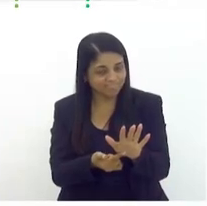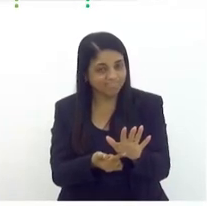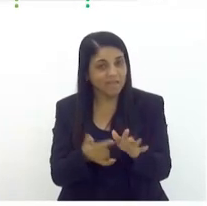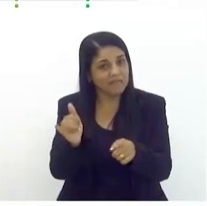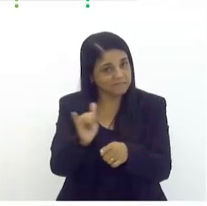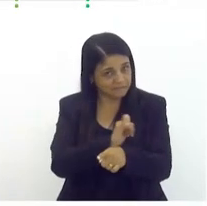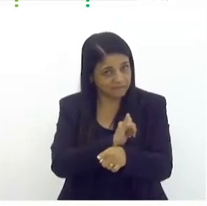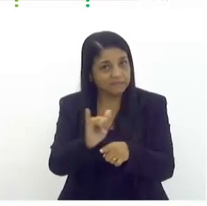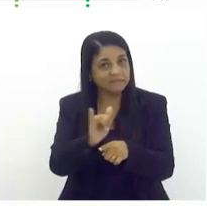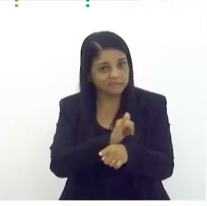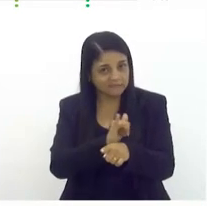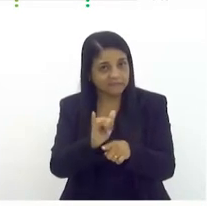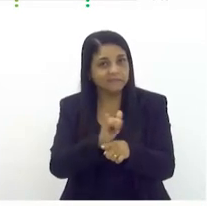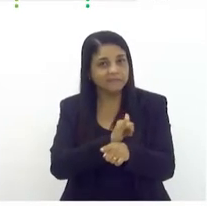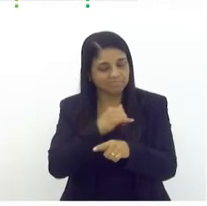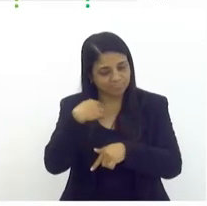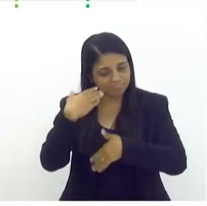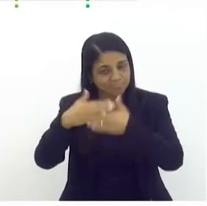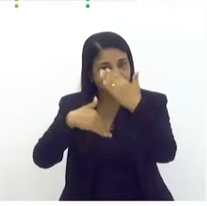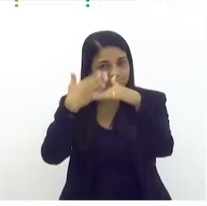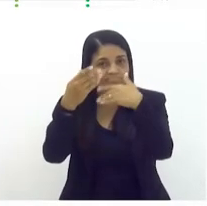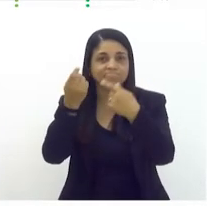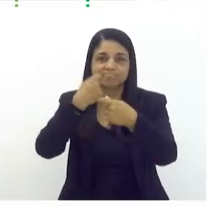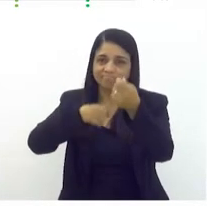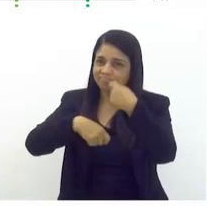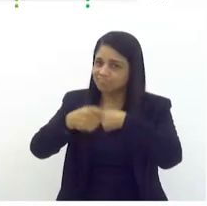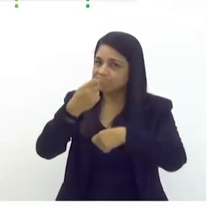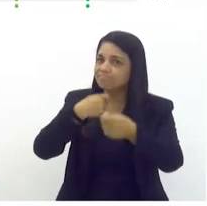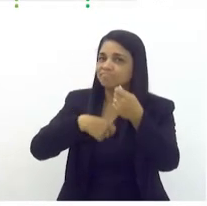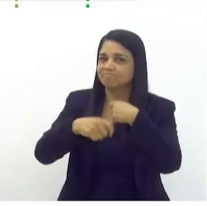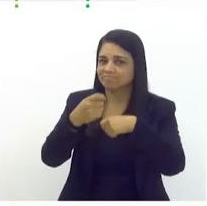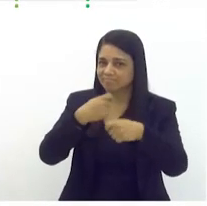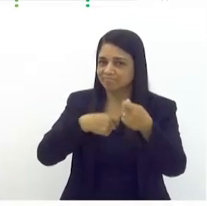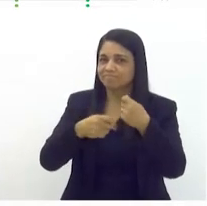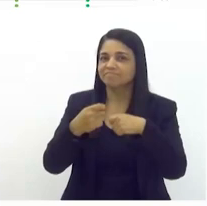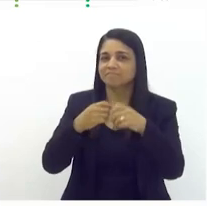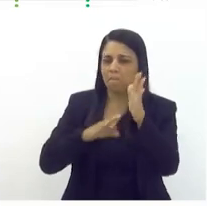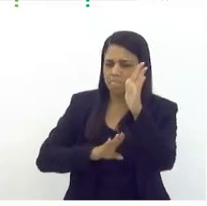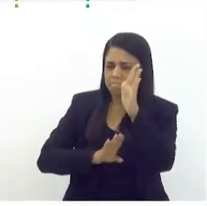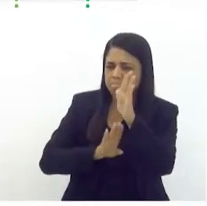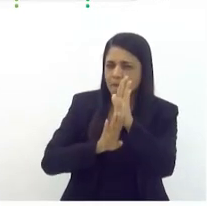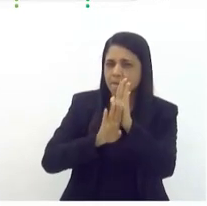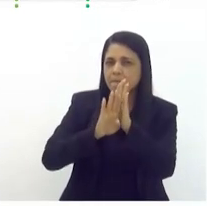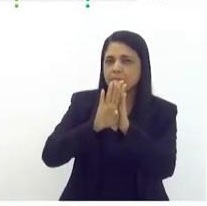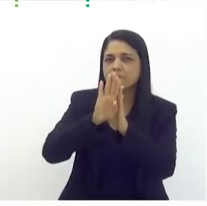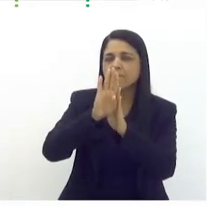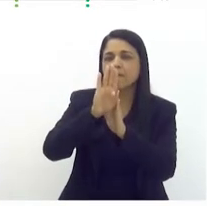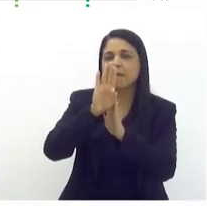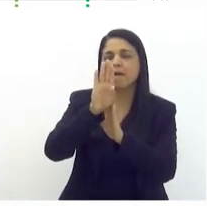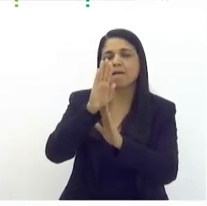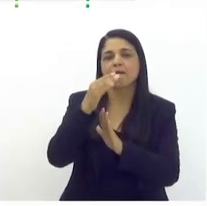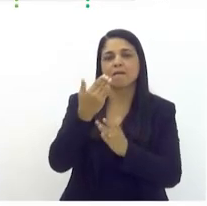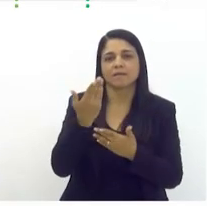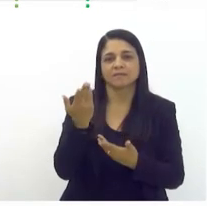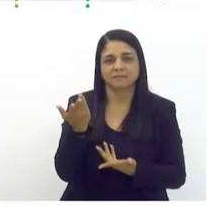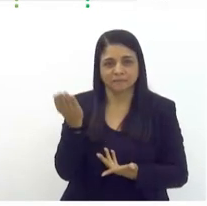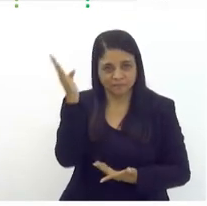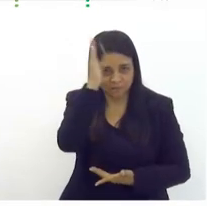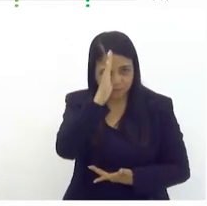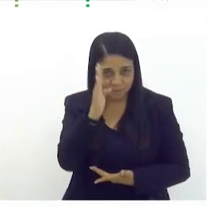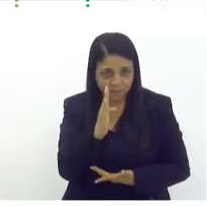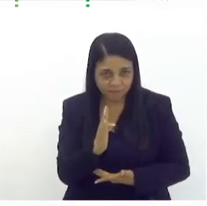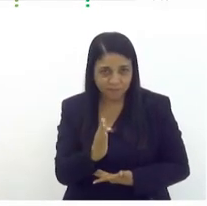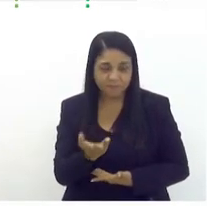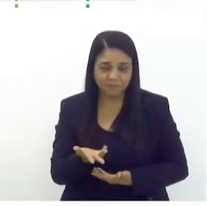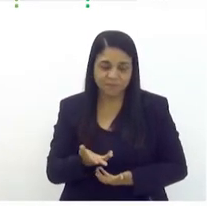criam-se condições de crescimento econômico que podem levar nossa nossa economia a um patamar